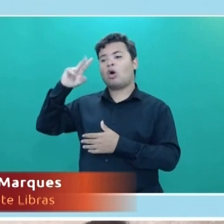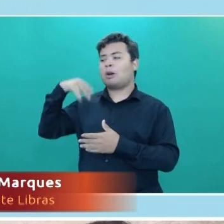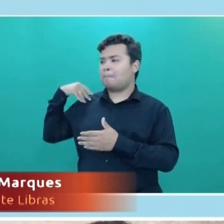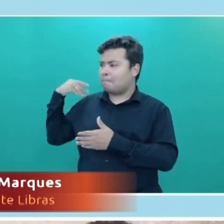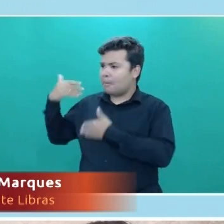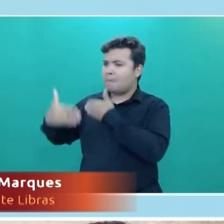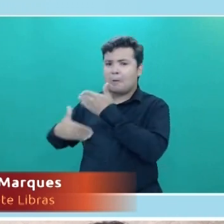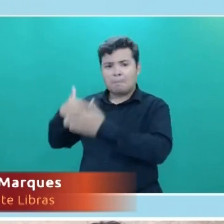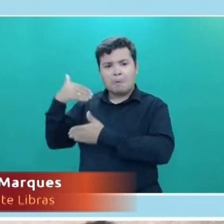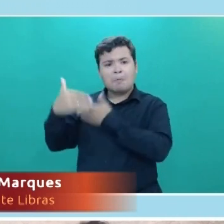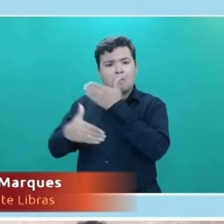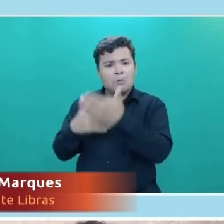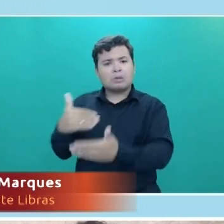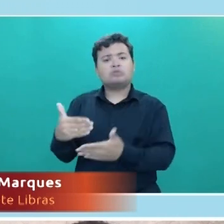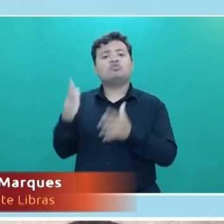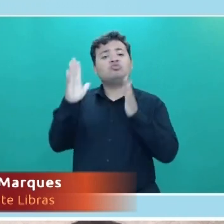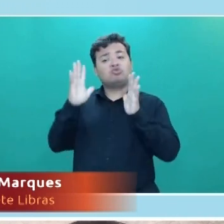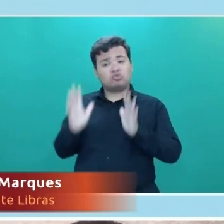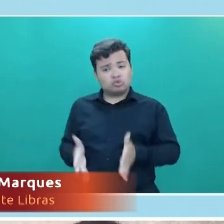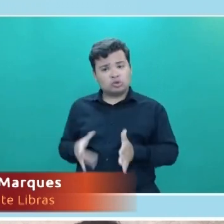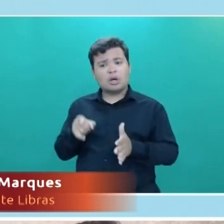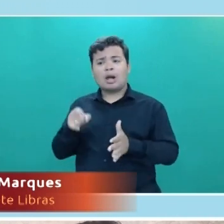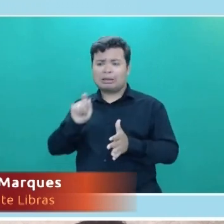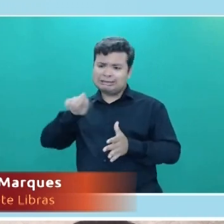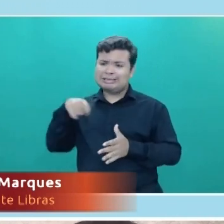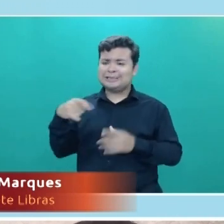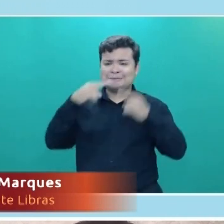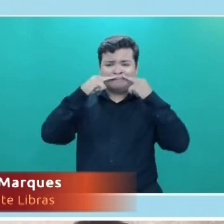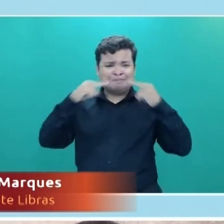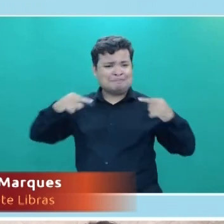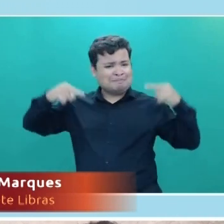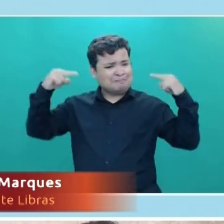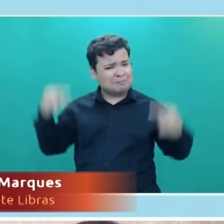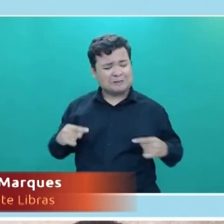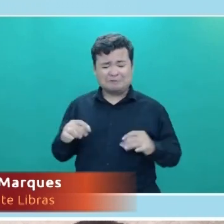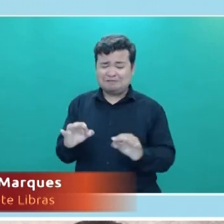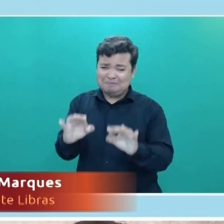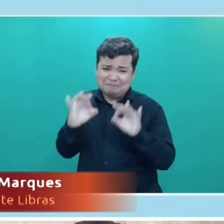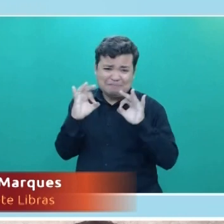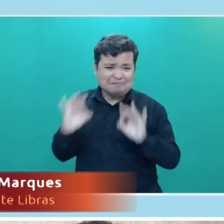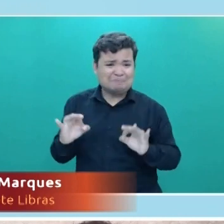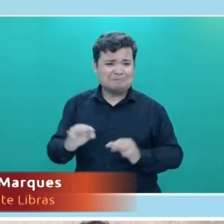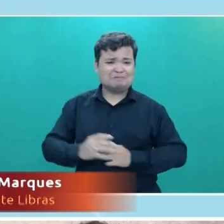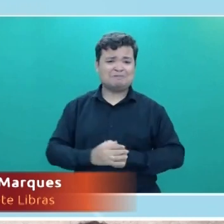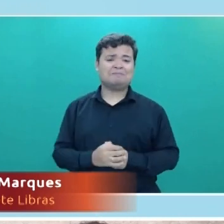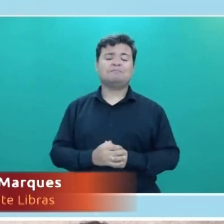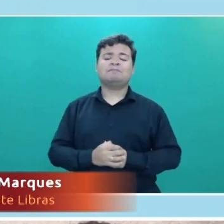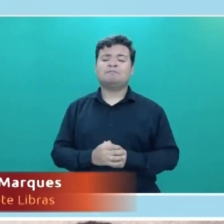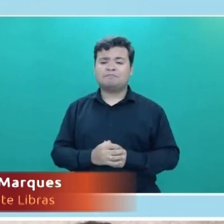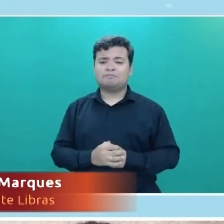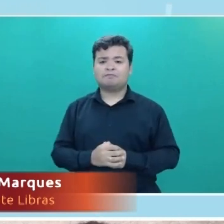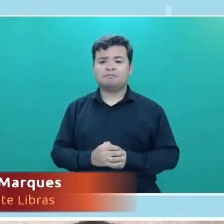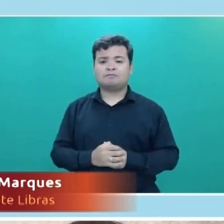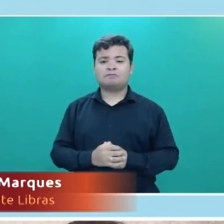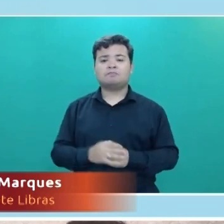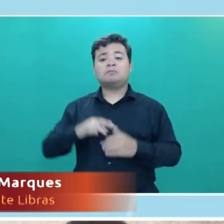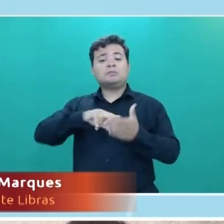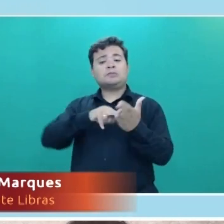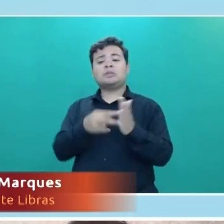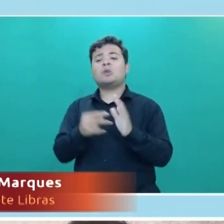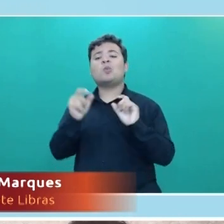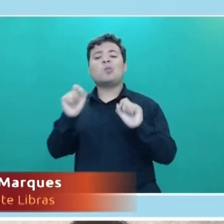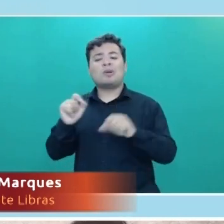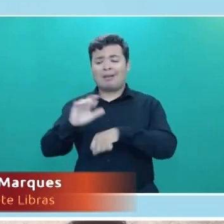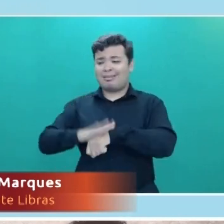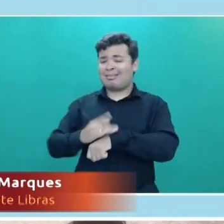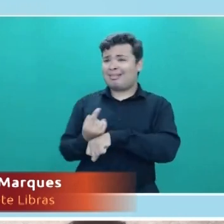trajetória profundamente patriarcal, né? Ou seja, né, isso significa dizer que há muito